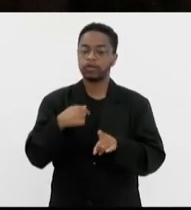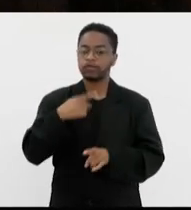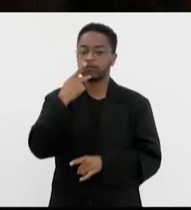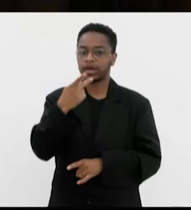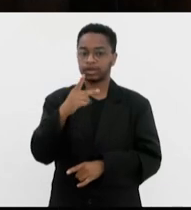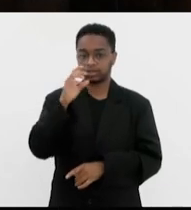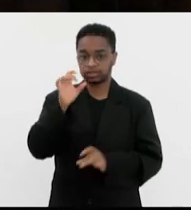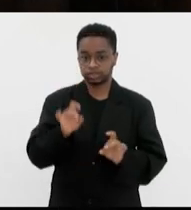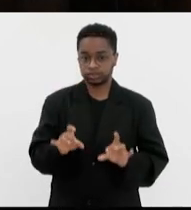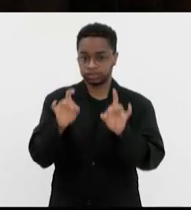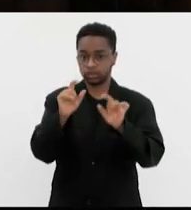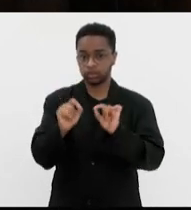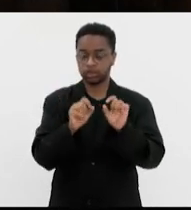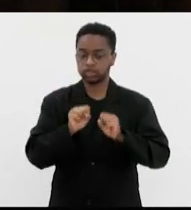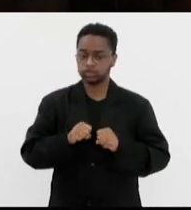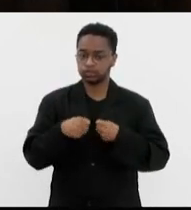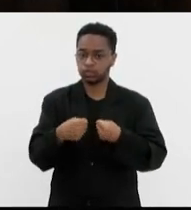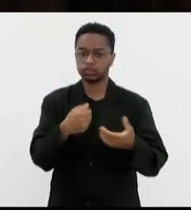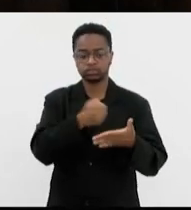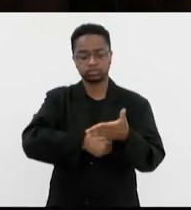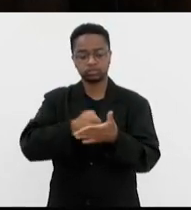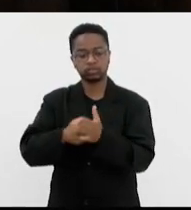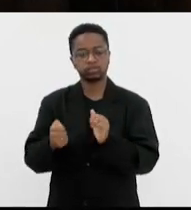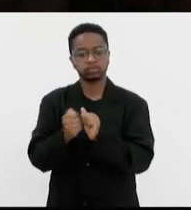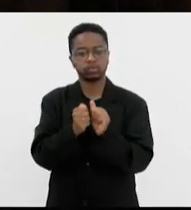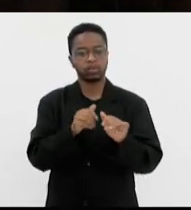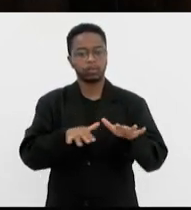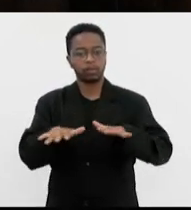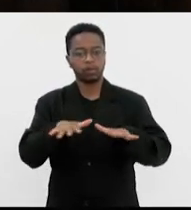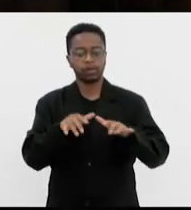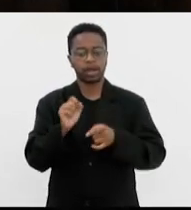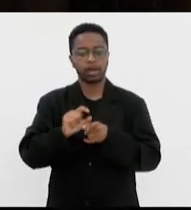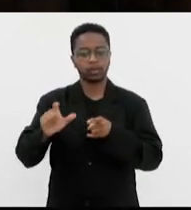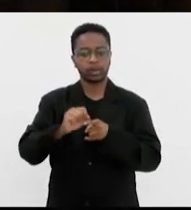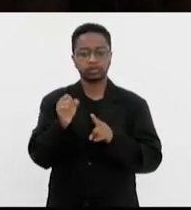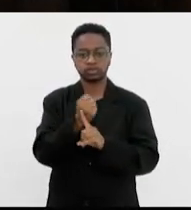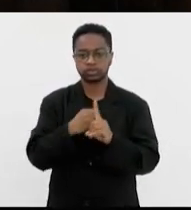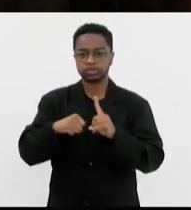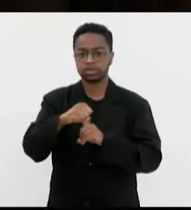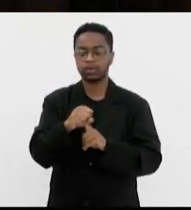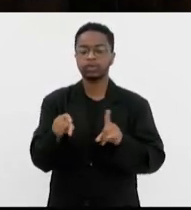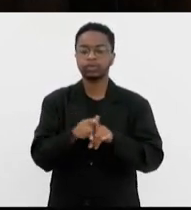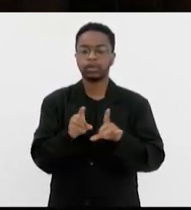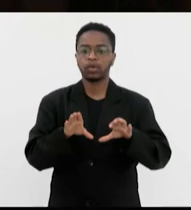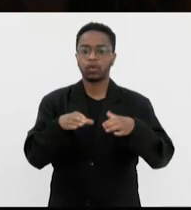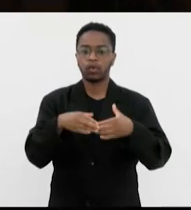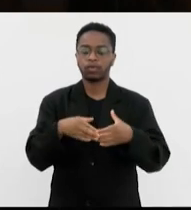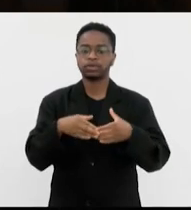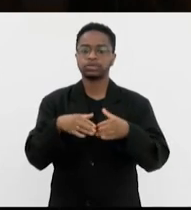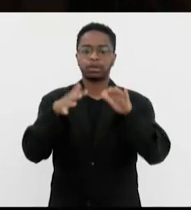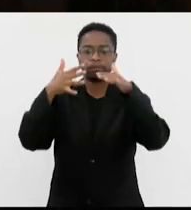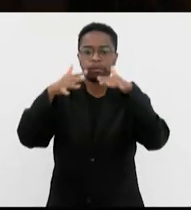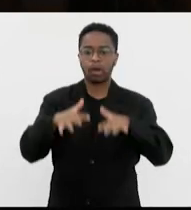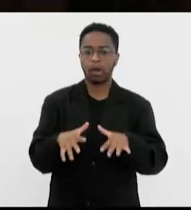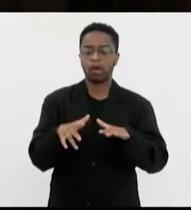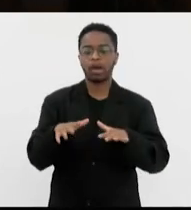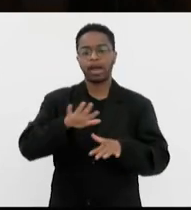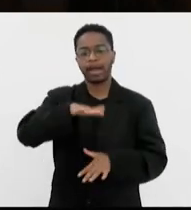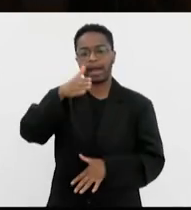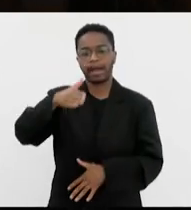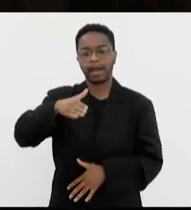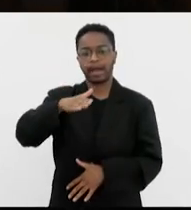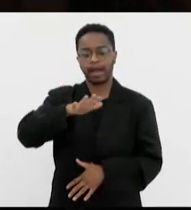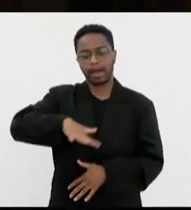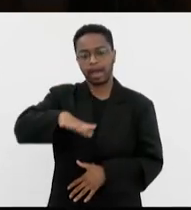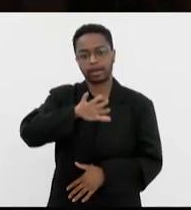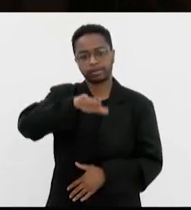especial o esforço, a luta conjunta do movimento do aluguel social e por moradia, da Comissão das Tragédias da Região Serrana, que eu falo da